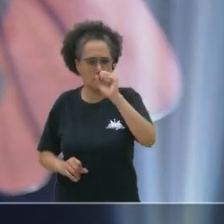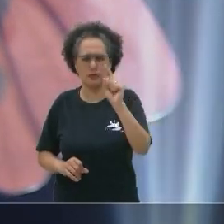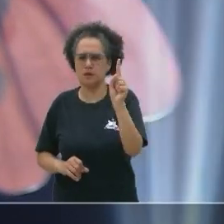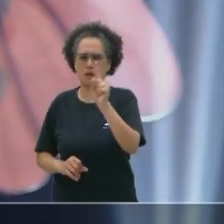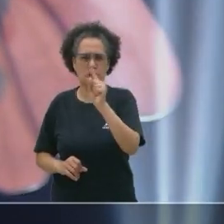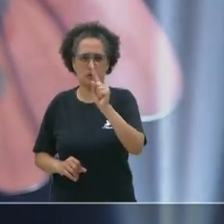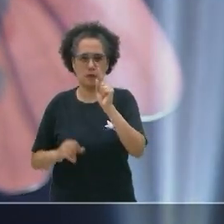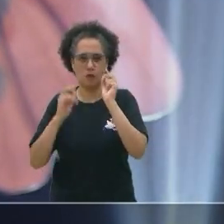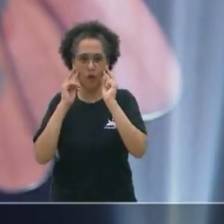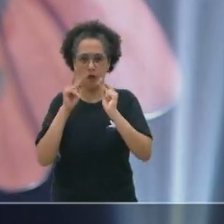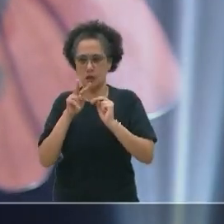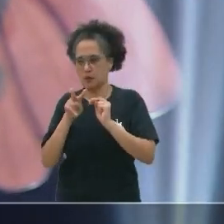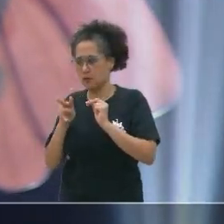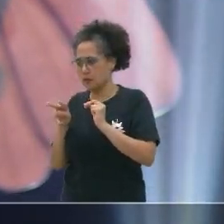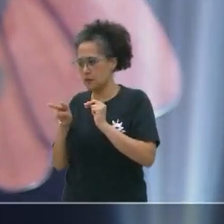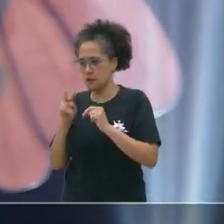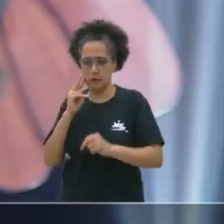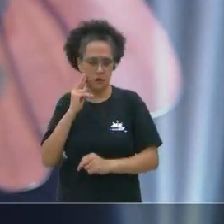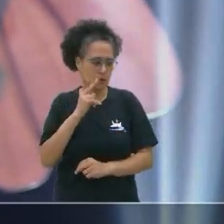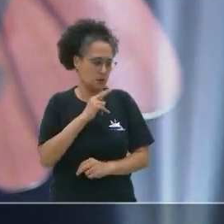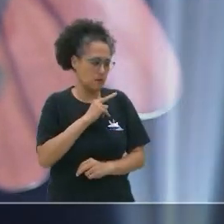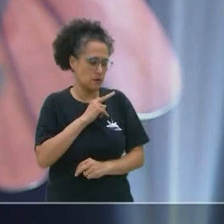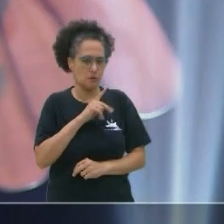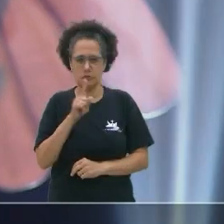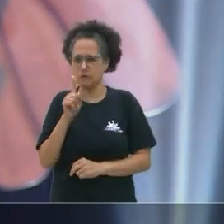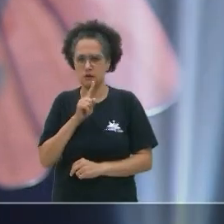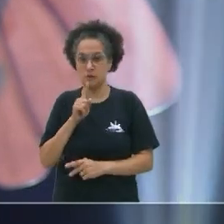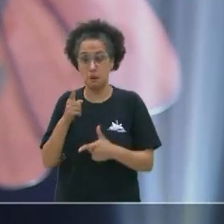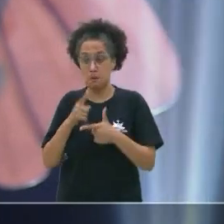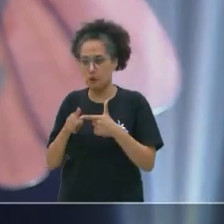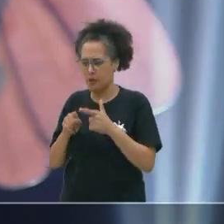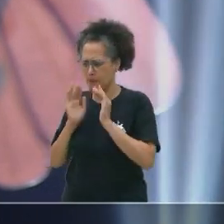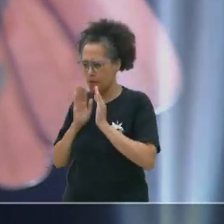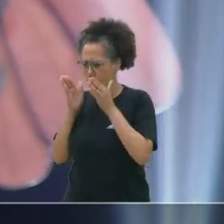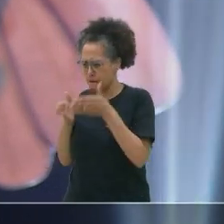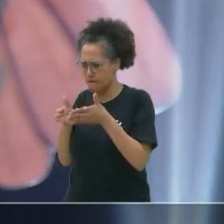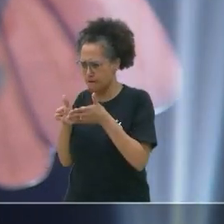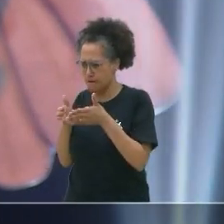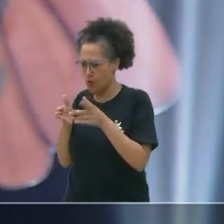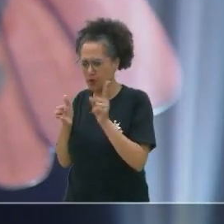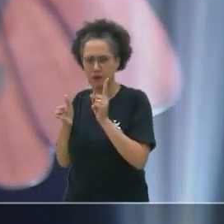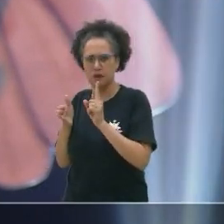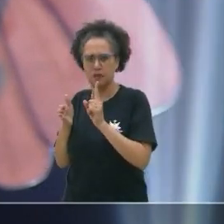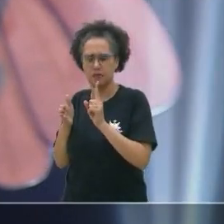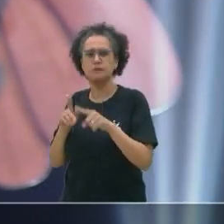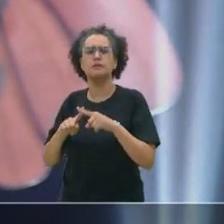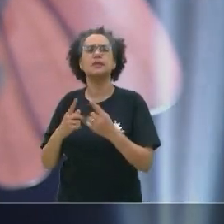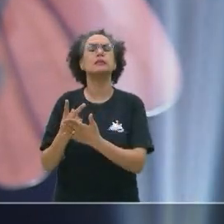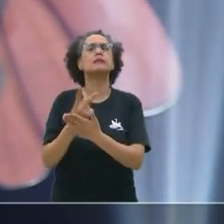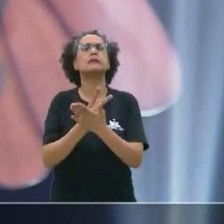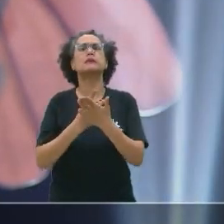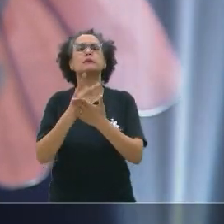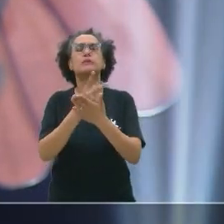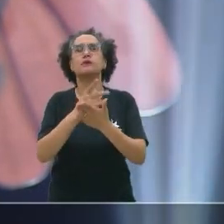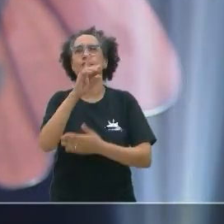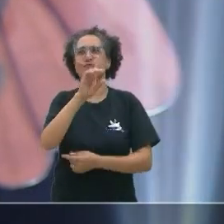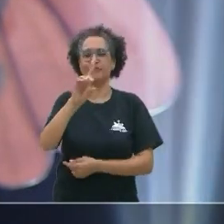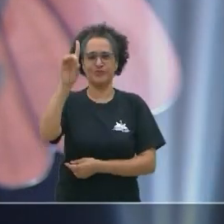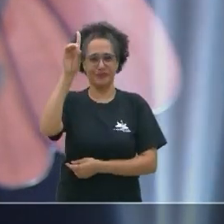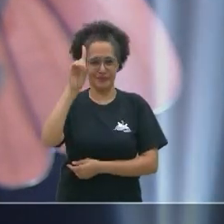seu redor, não foque no problema, mas busque a